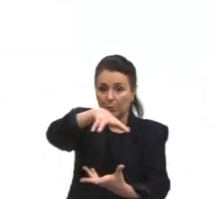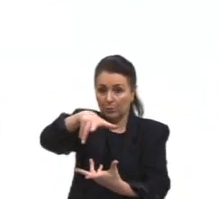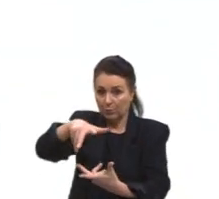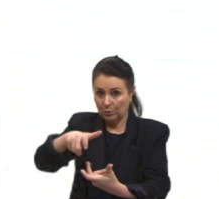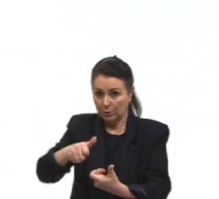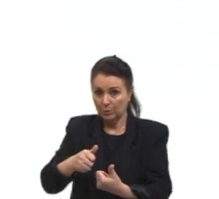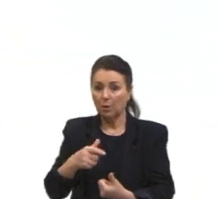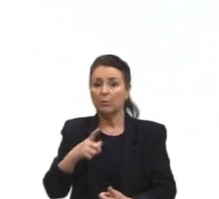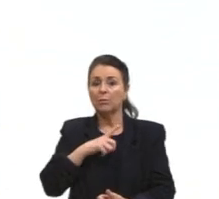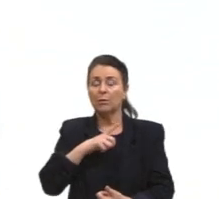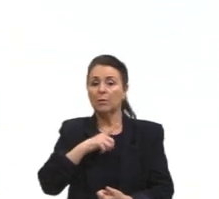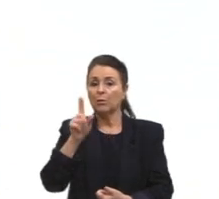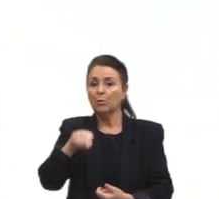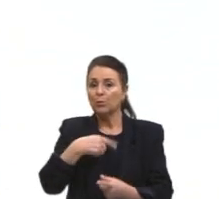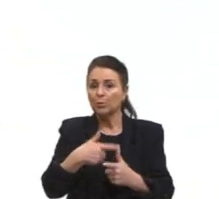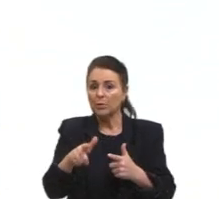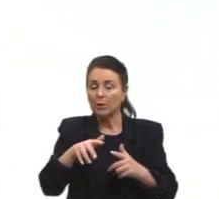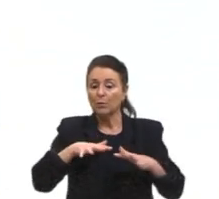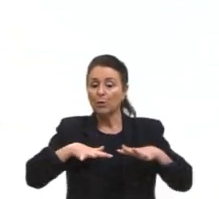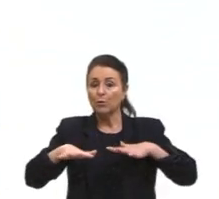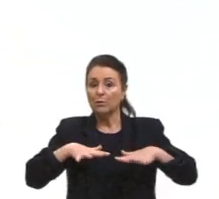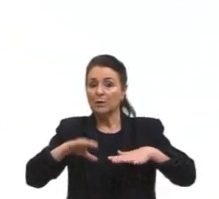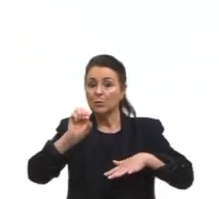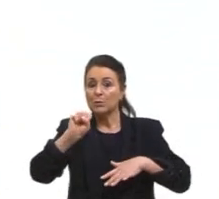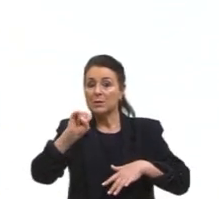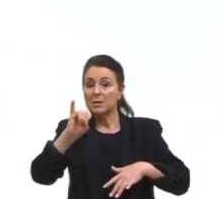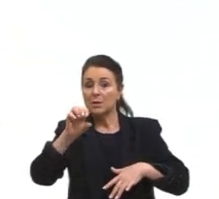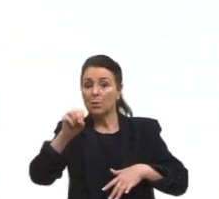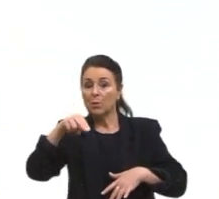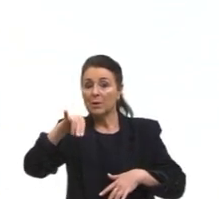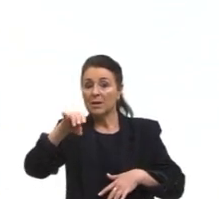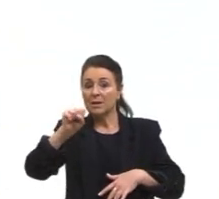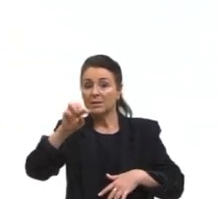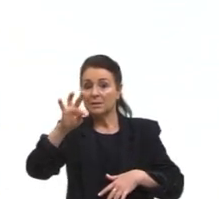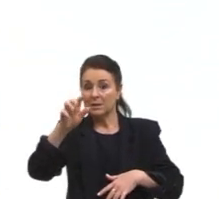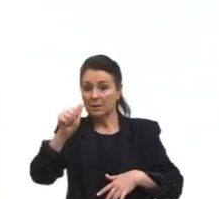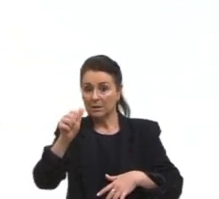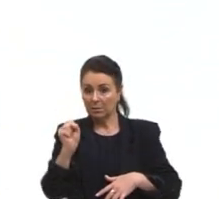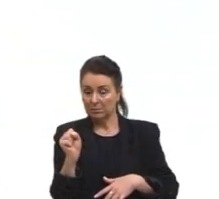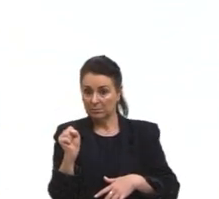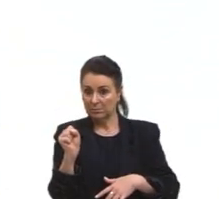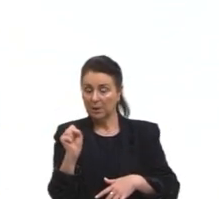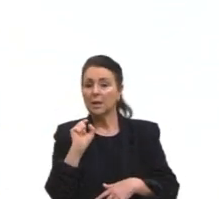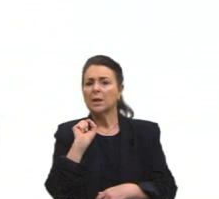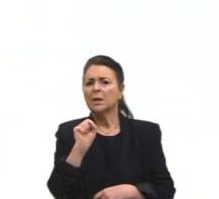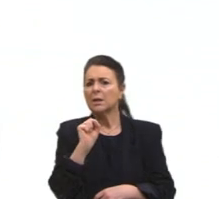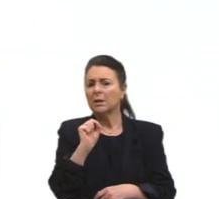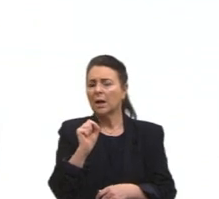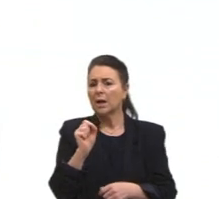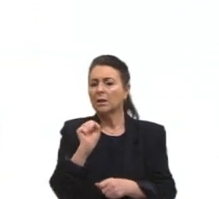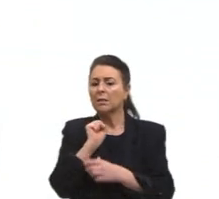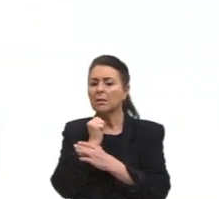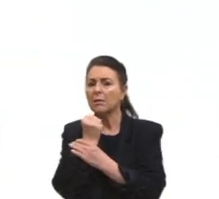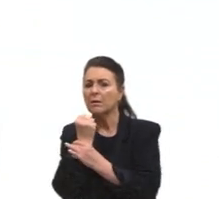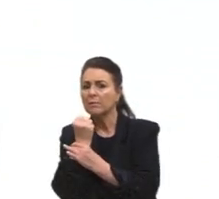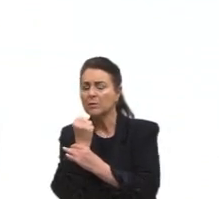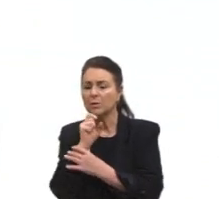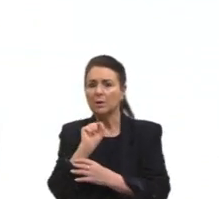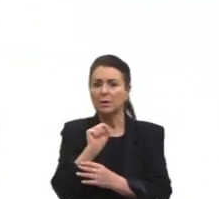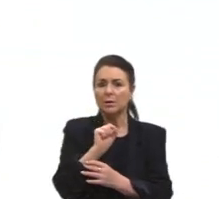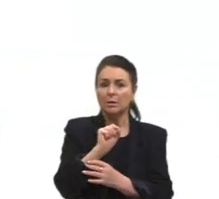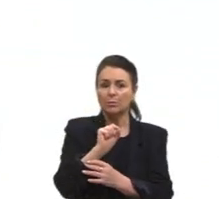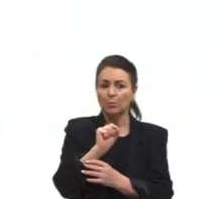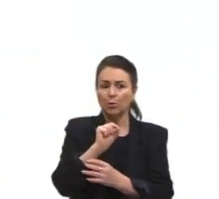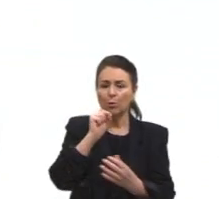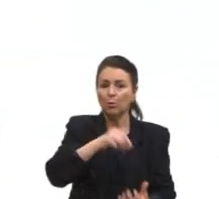relacionado certo do movimento sionista que era que que foi defendido né pelo resto